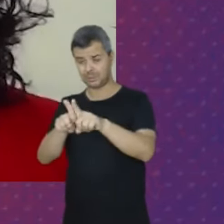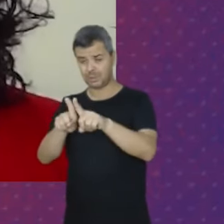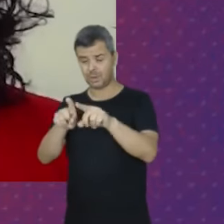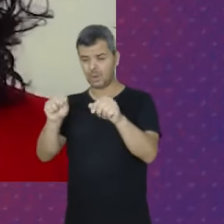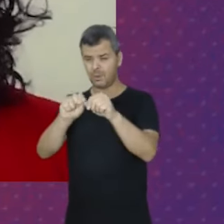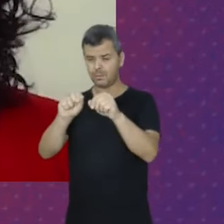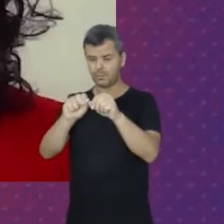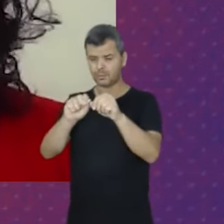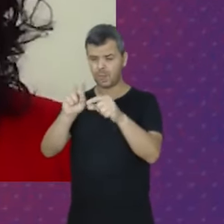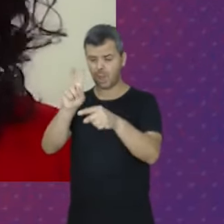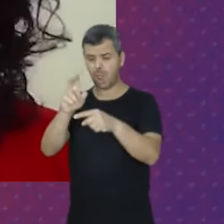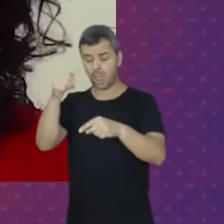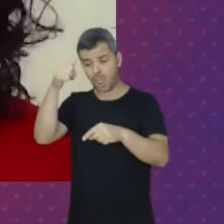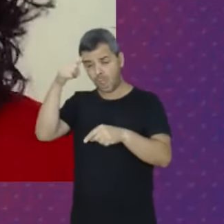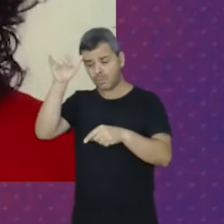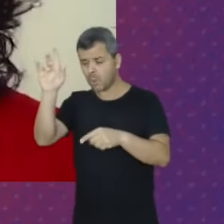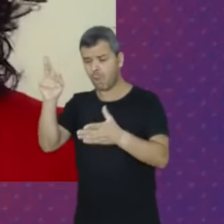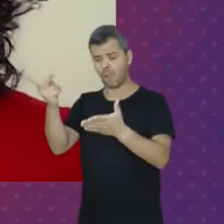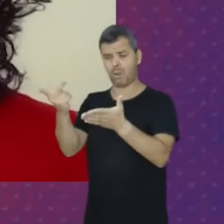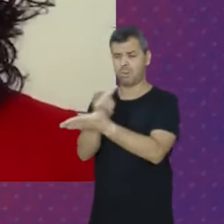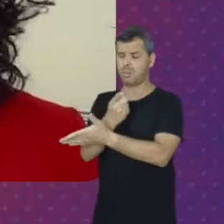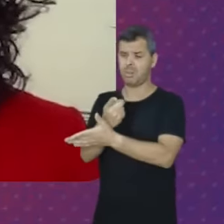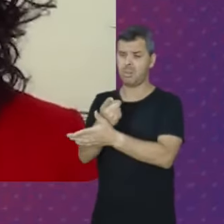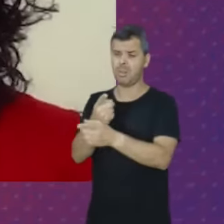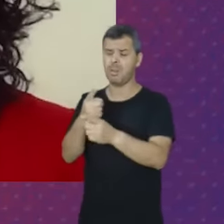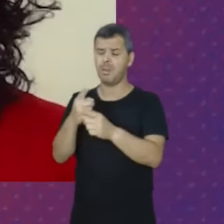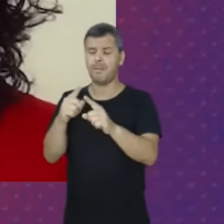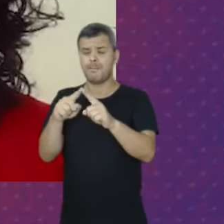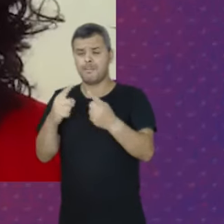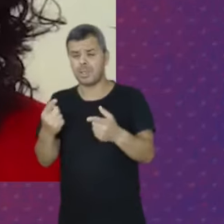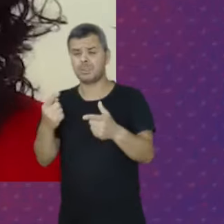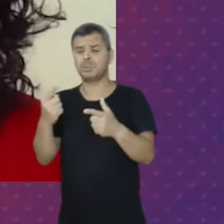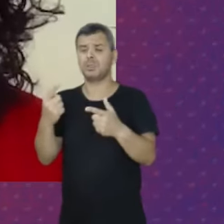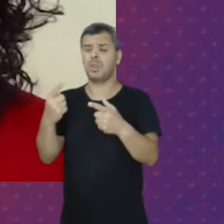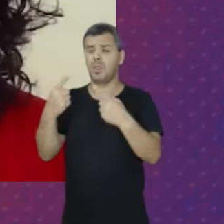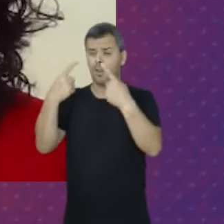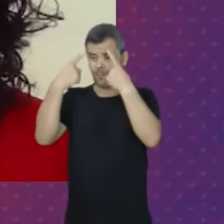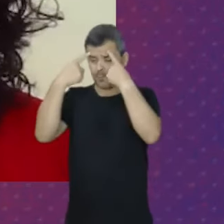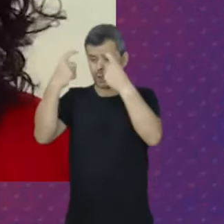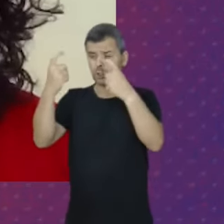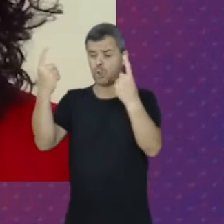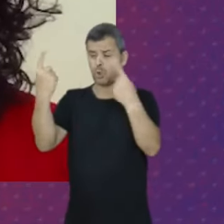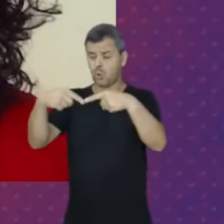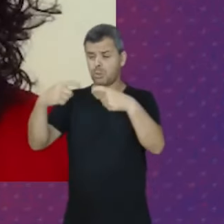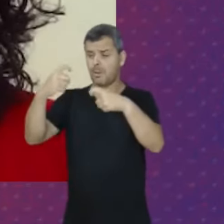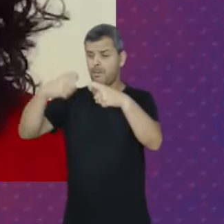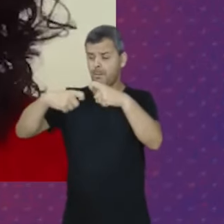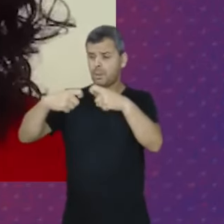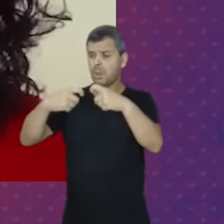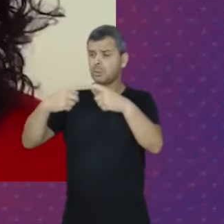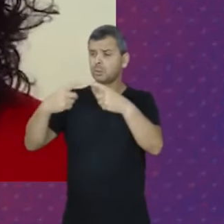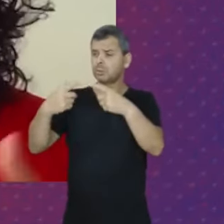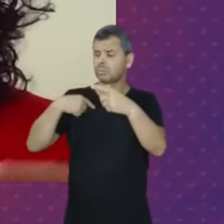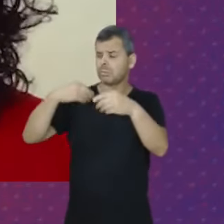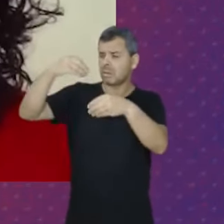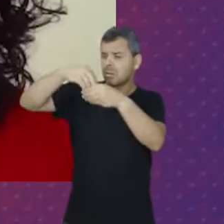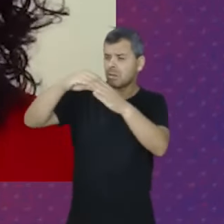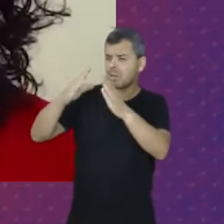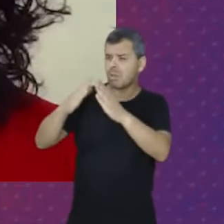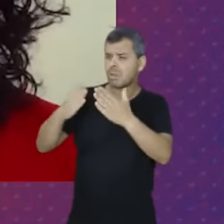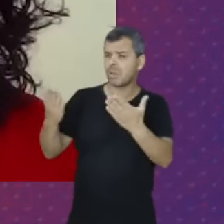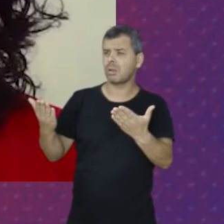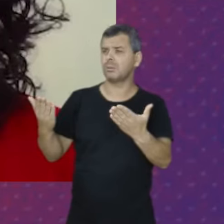fazer a prevenção para que não aconteçam mais situações de violência sexual dentro das nossas casas,